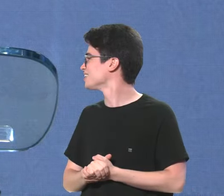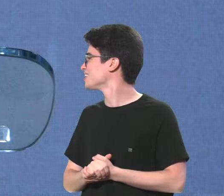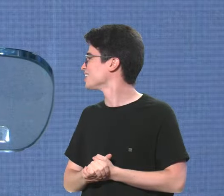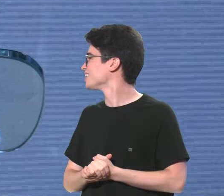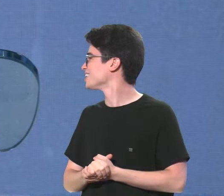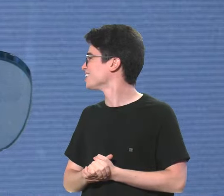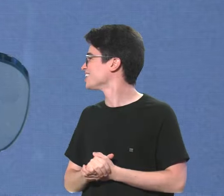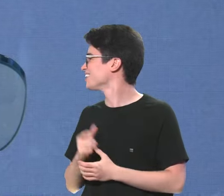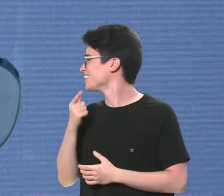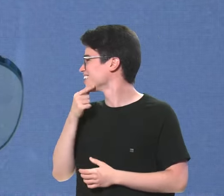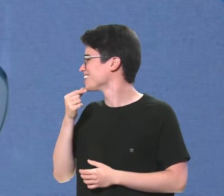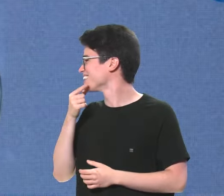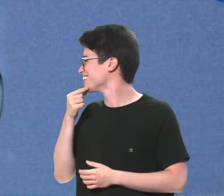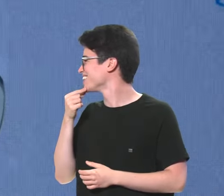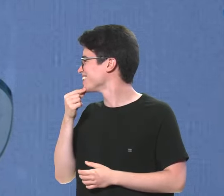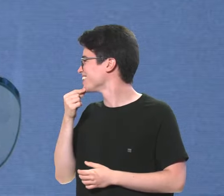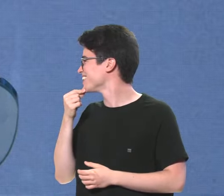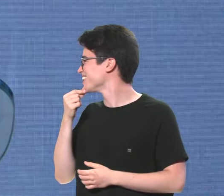Marlon